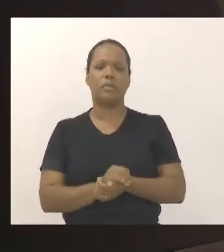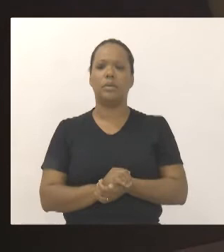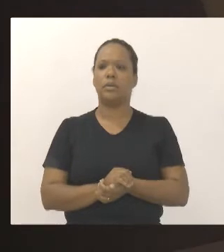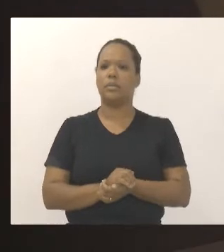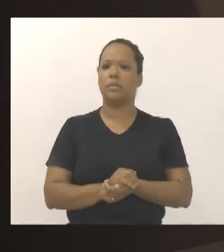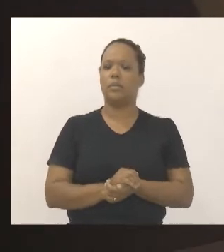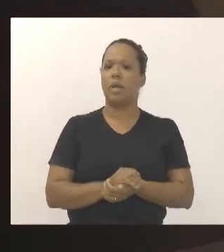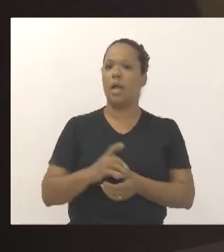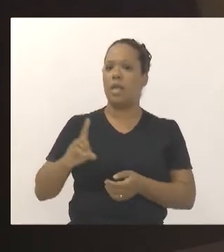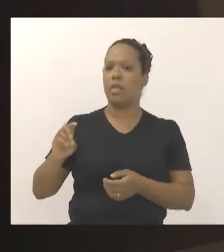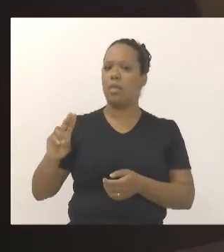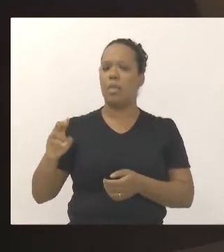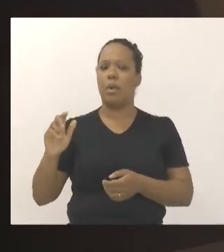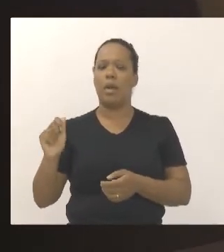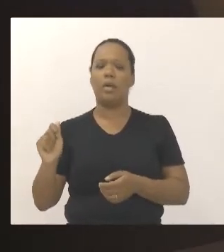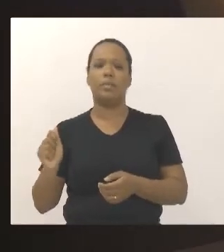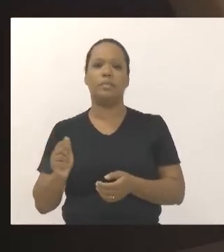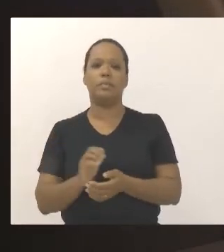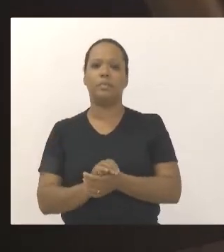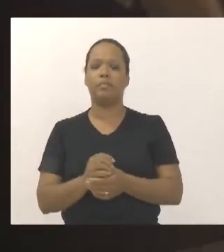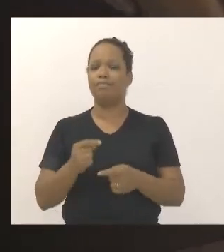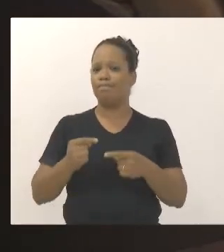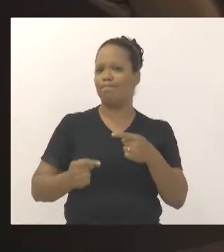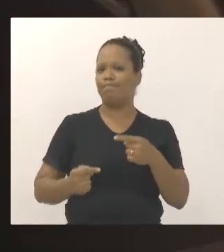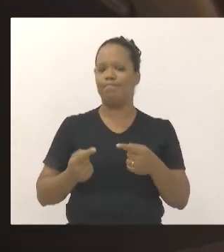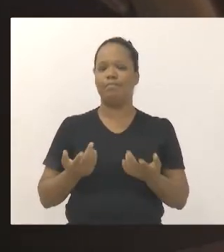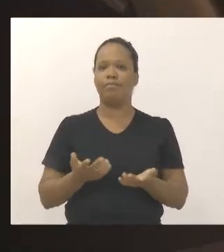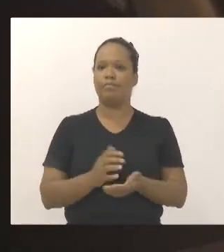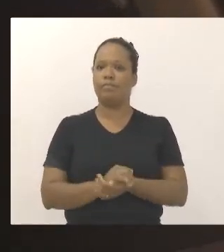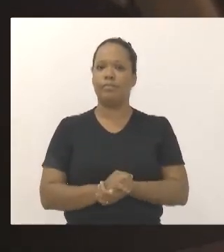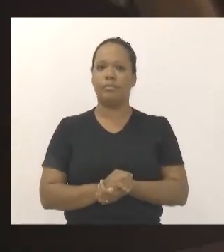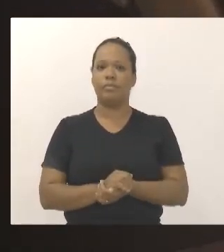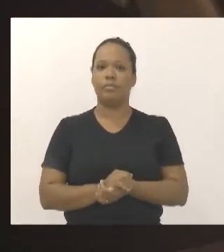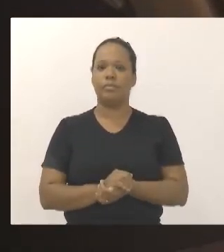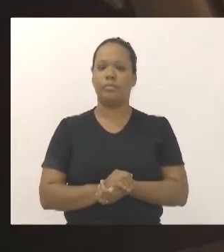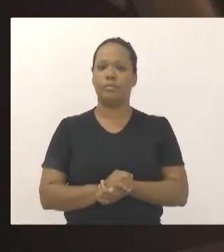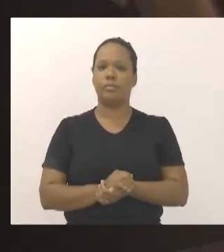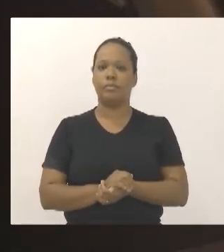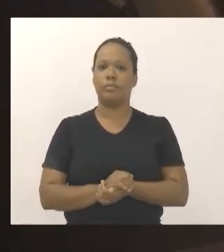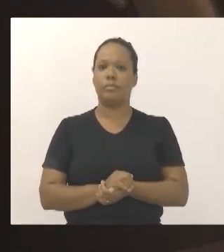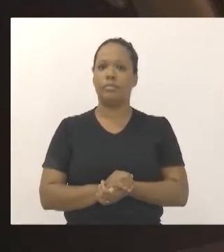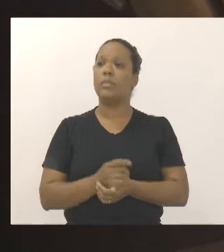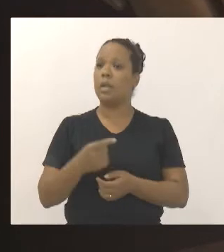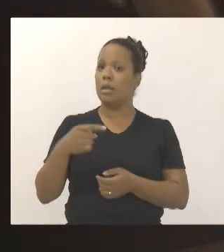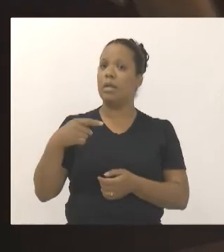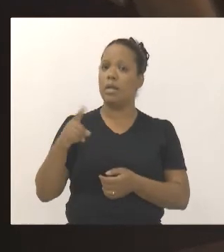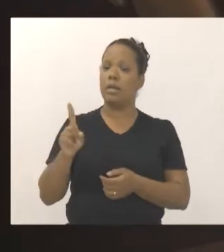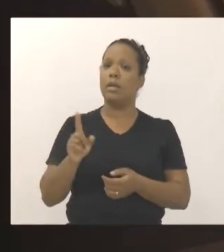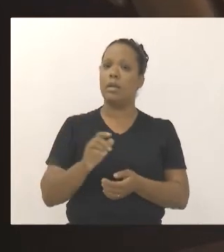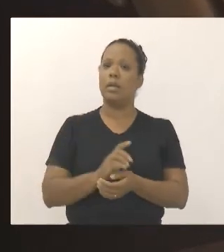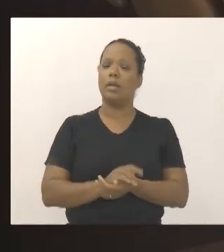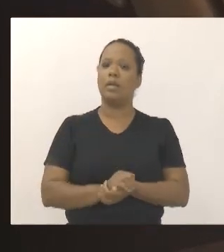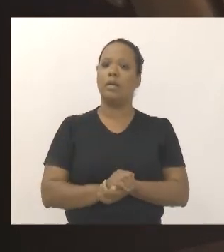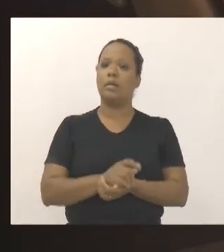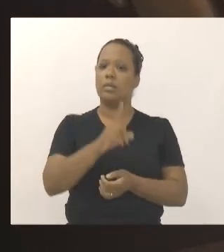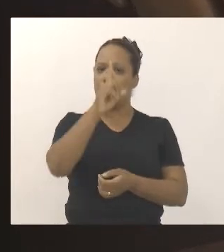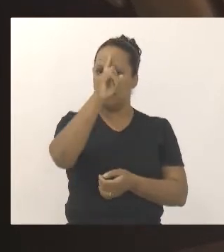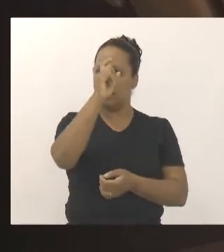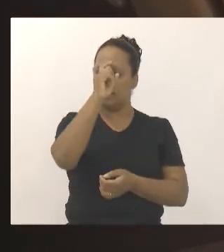doulas ultrapassarem. E, Lucimar, tem que andar na rede pública, porque as mulheres não